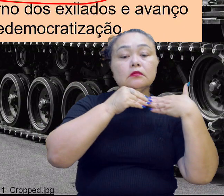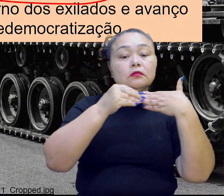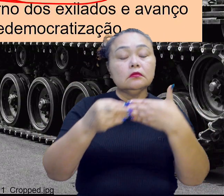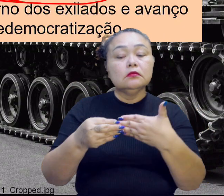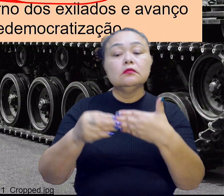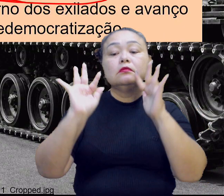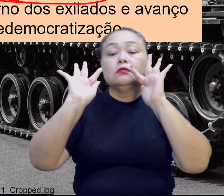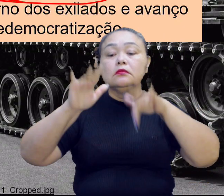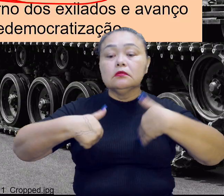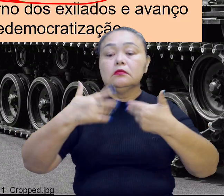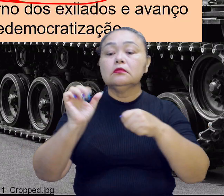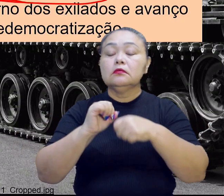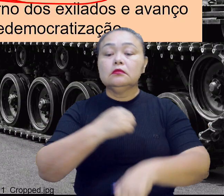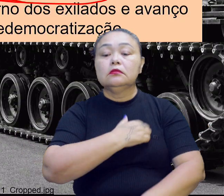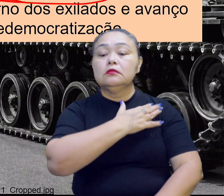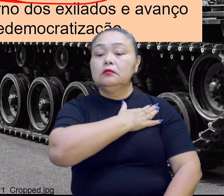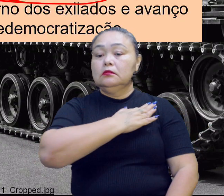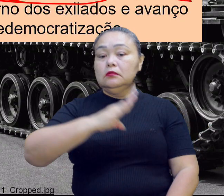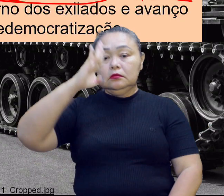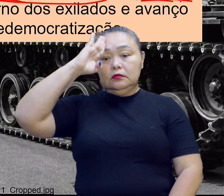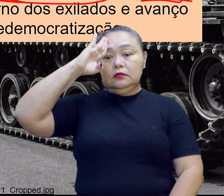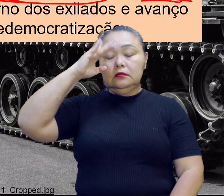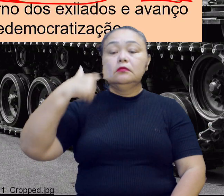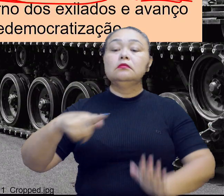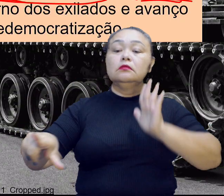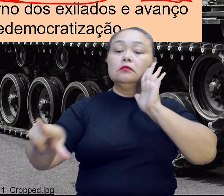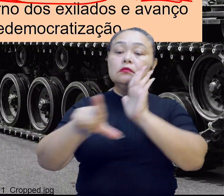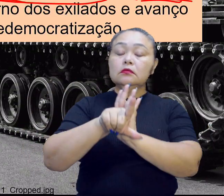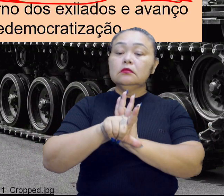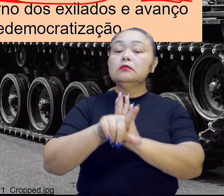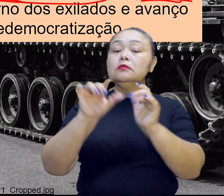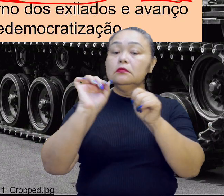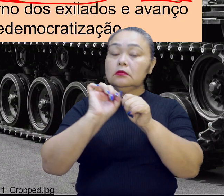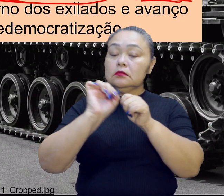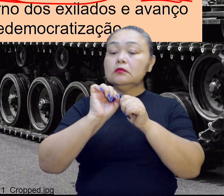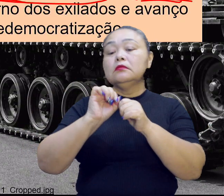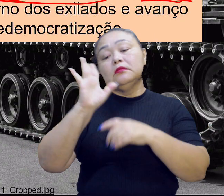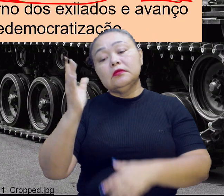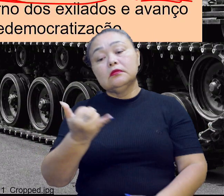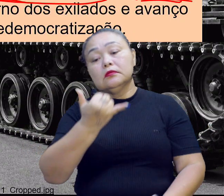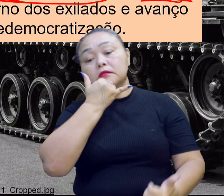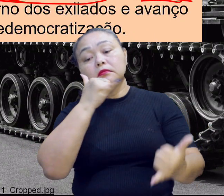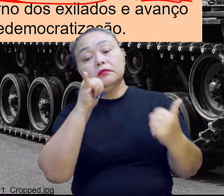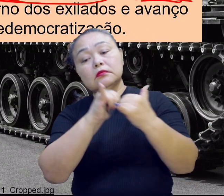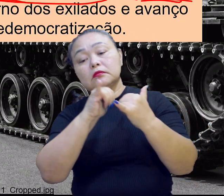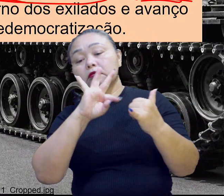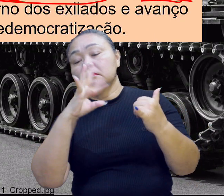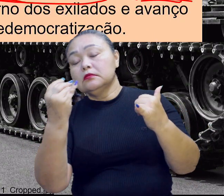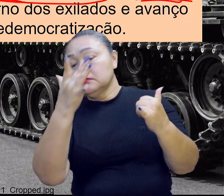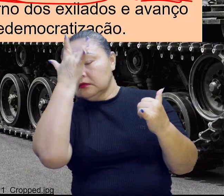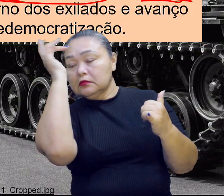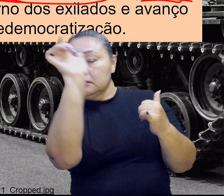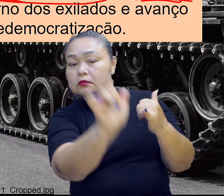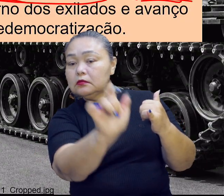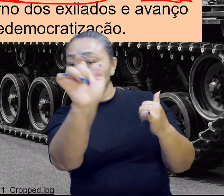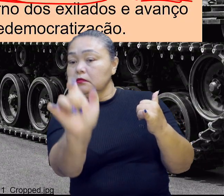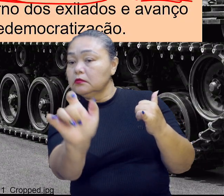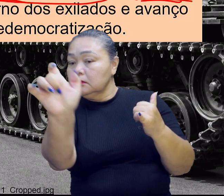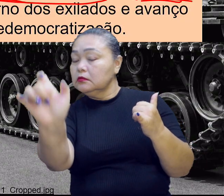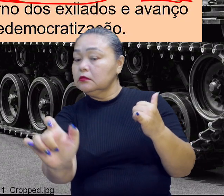Brasil para o fim da ditadura com a lei da anistia, que é o perdão a todas aquelas pessoas